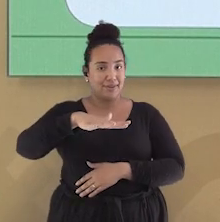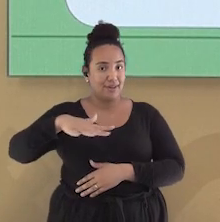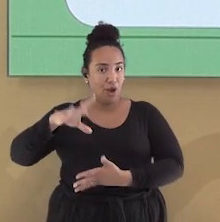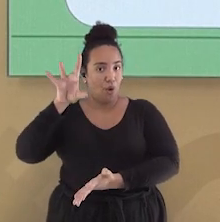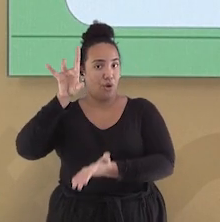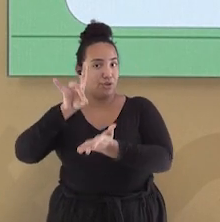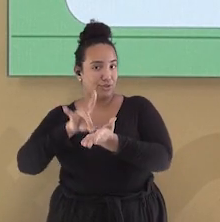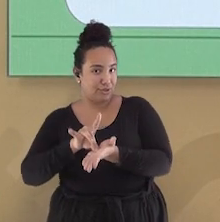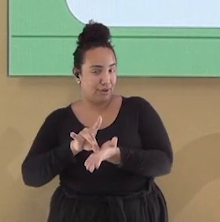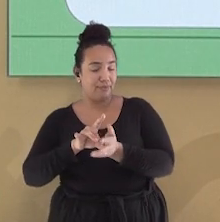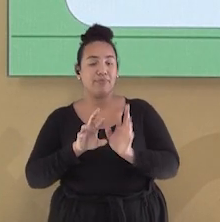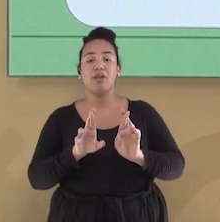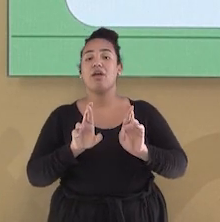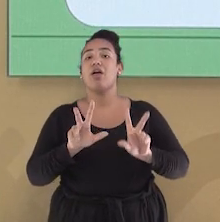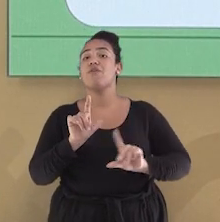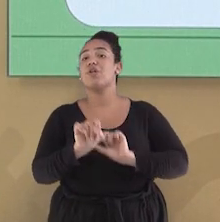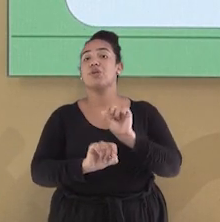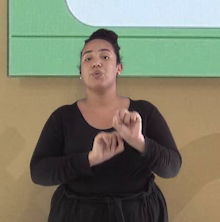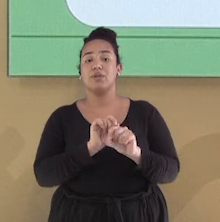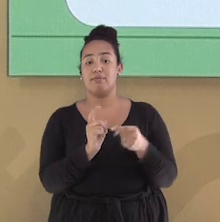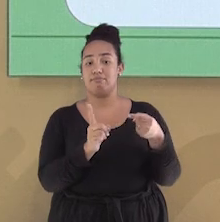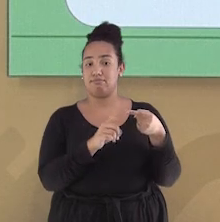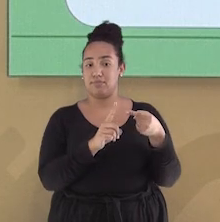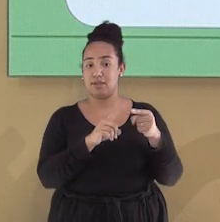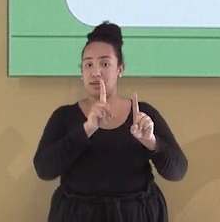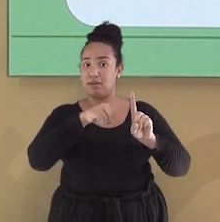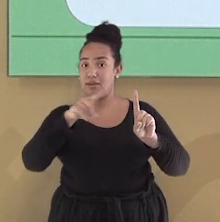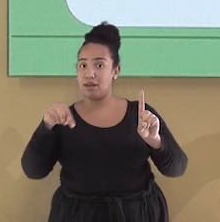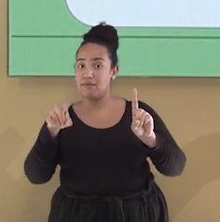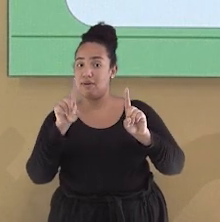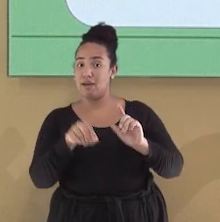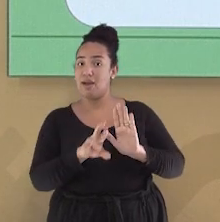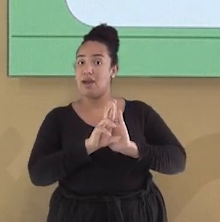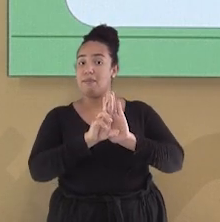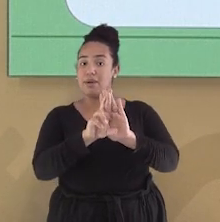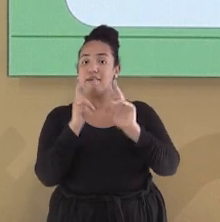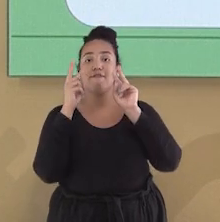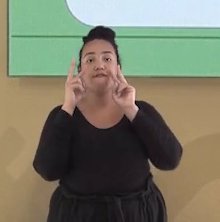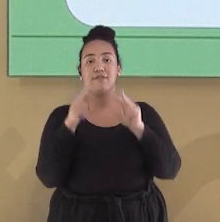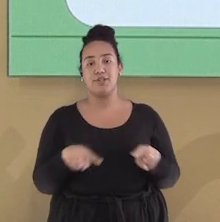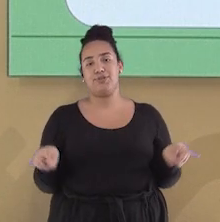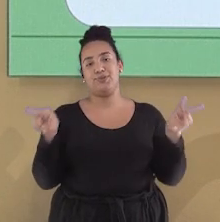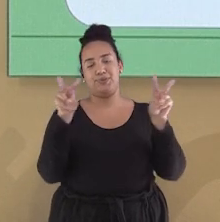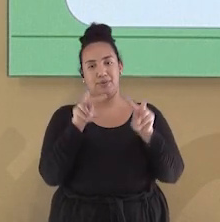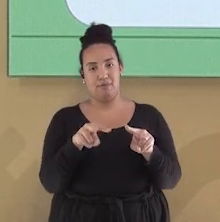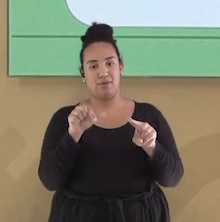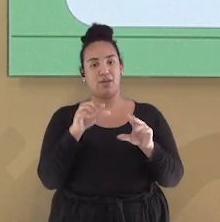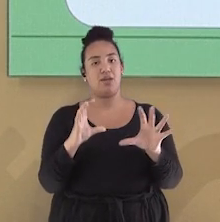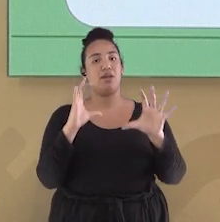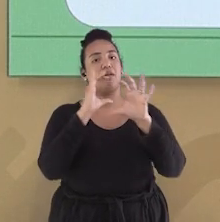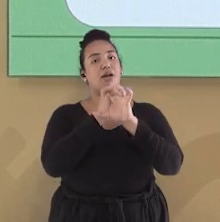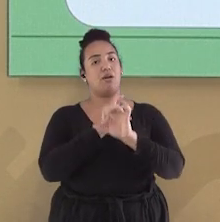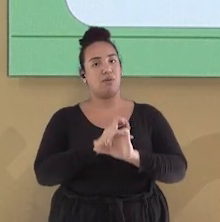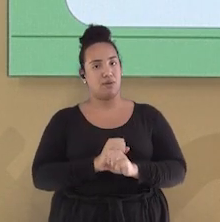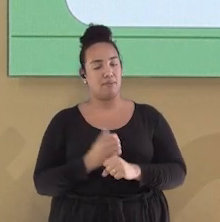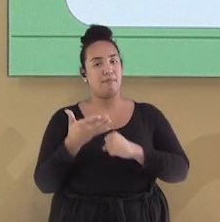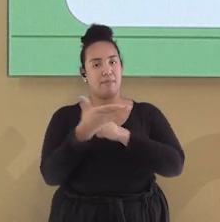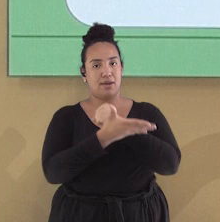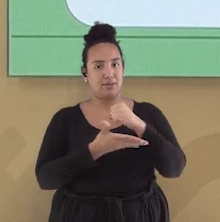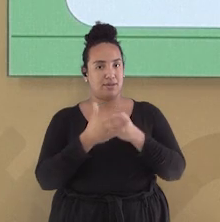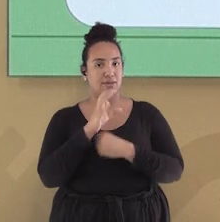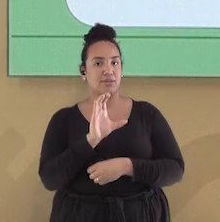real. A diferença é que na escala gráfica temos uma representação visual, calculada com base